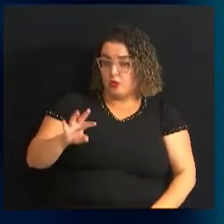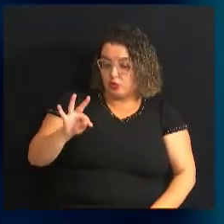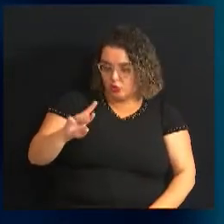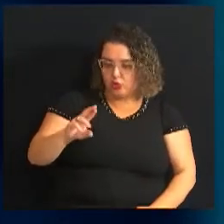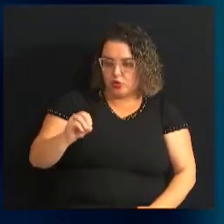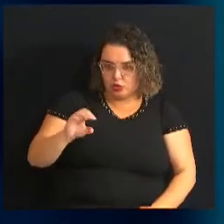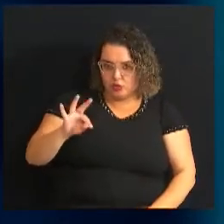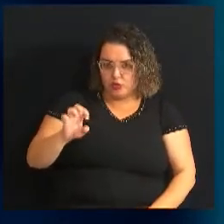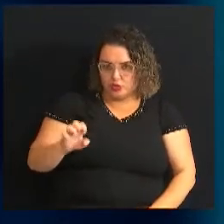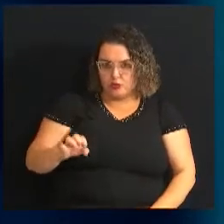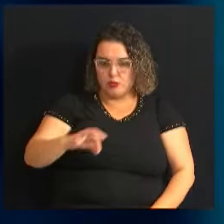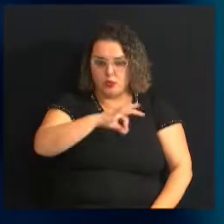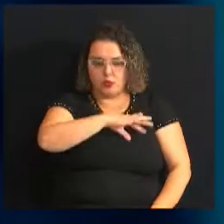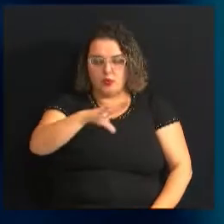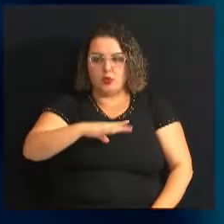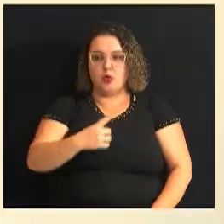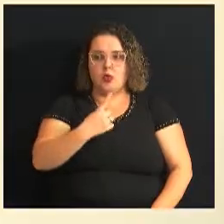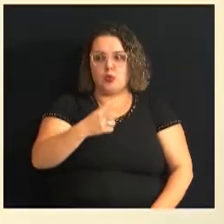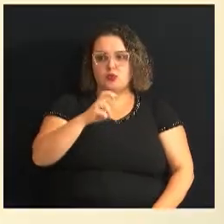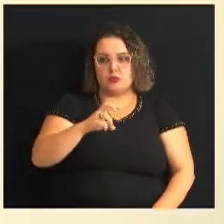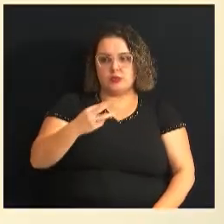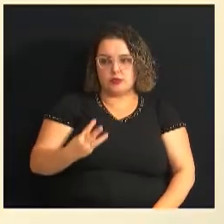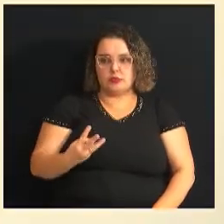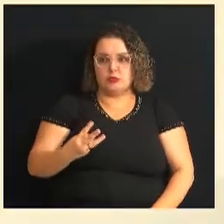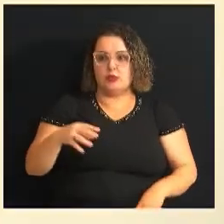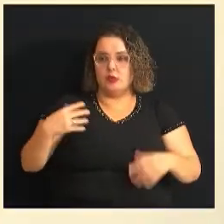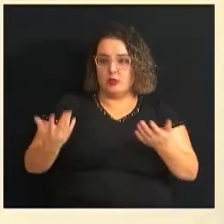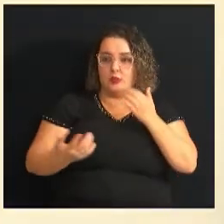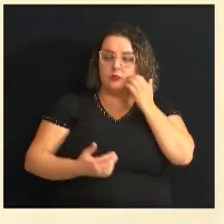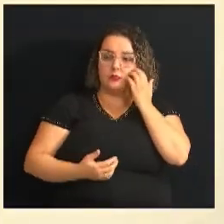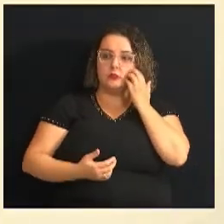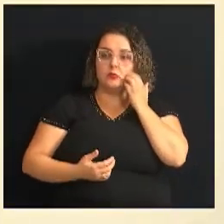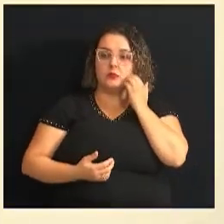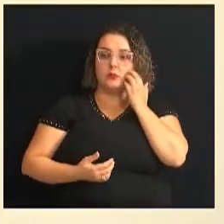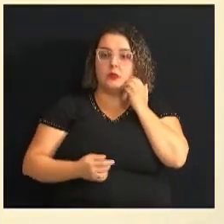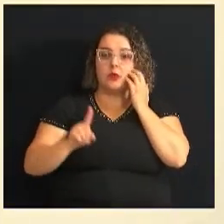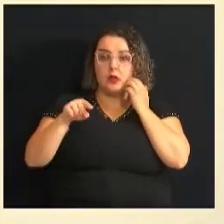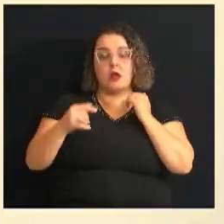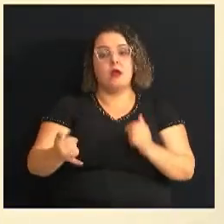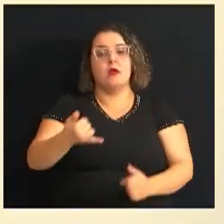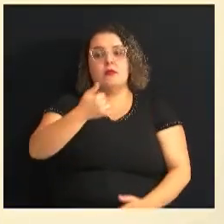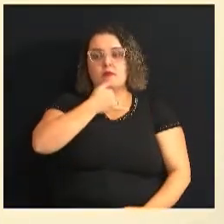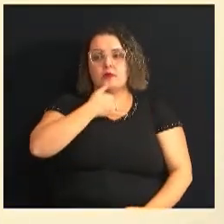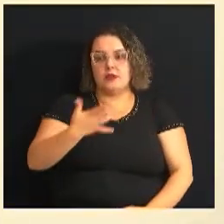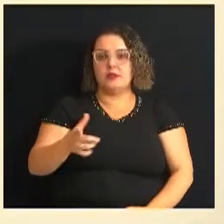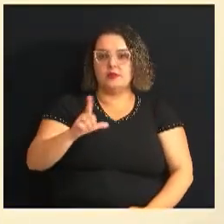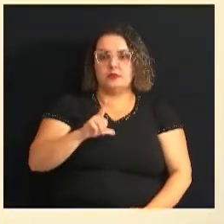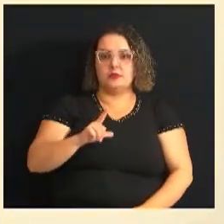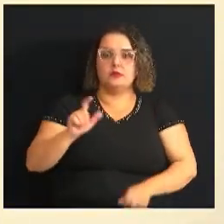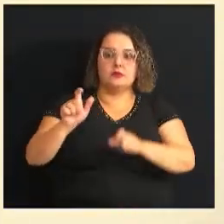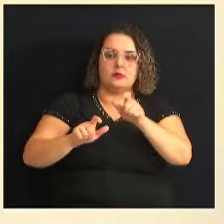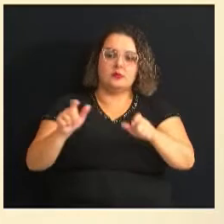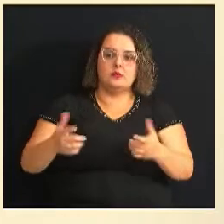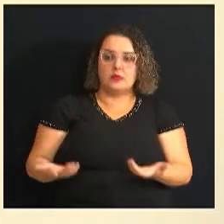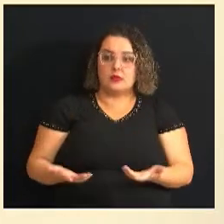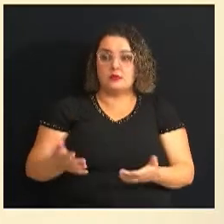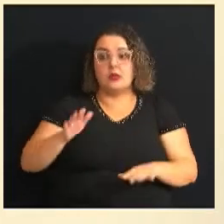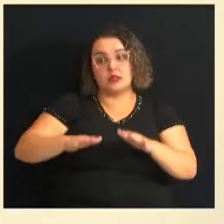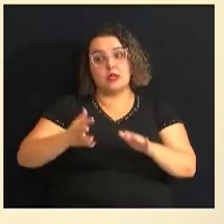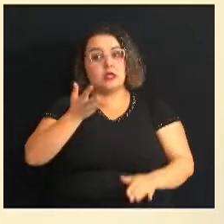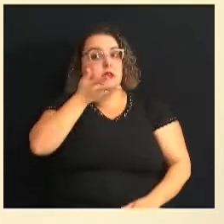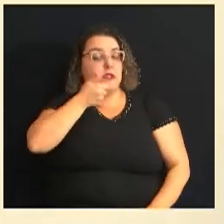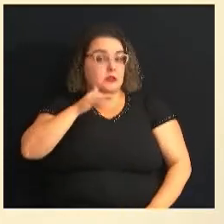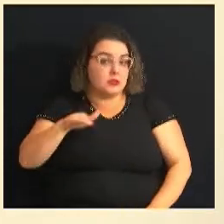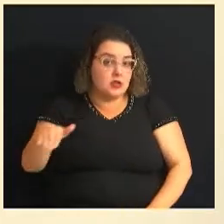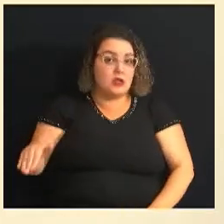de Campinas pelo número 153. Isso é algo que, infelizmente, ainda existem pessoas, às vezes até crianças, às vezes pessoas